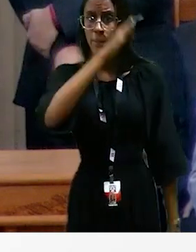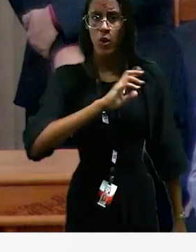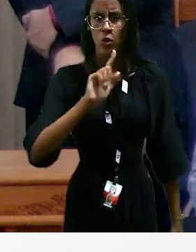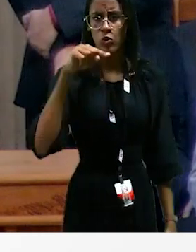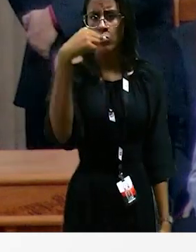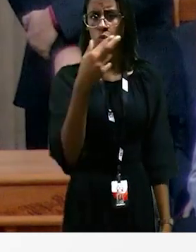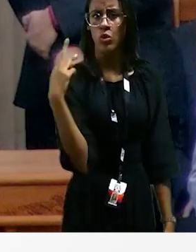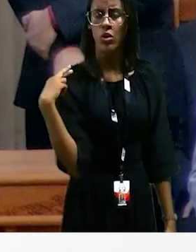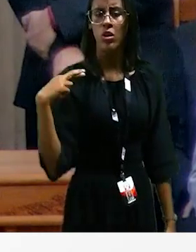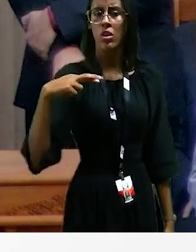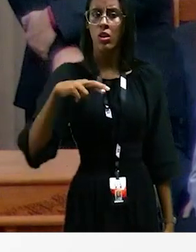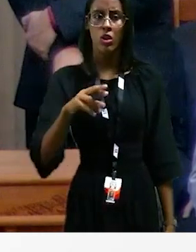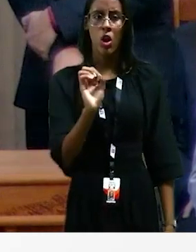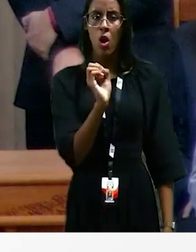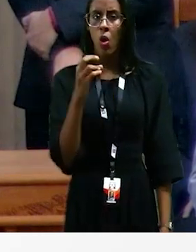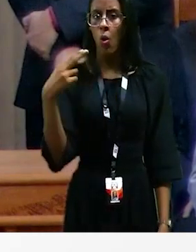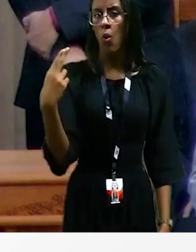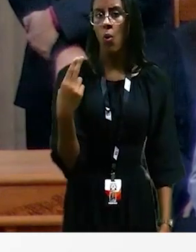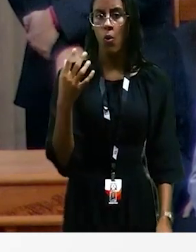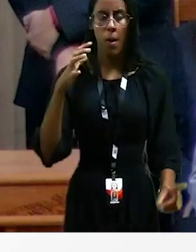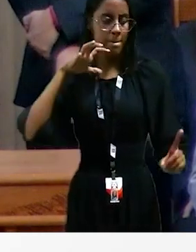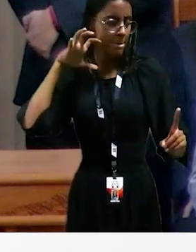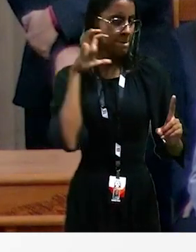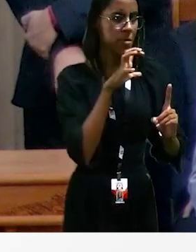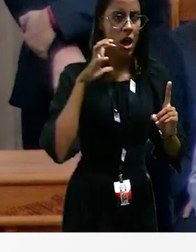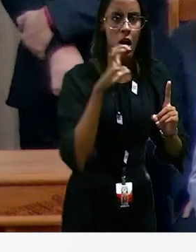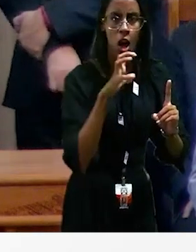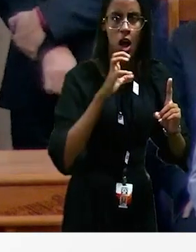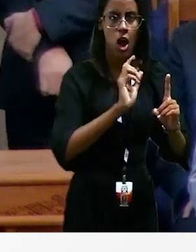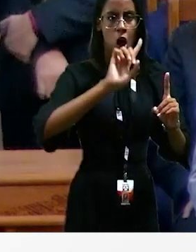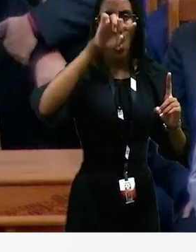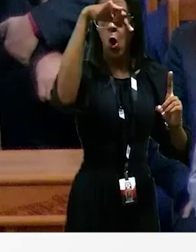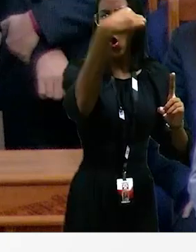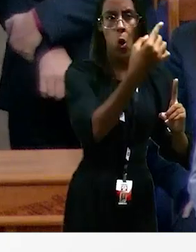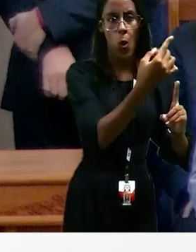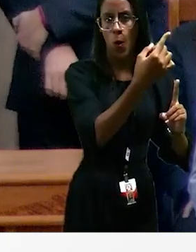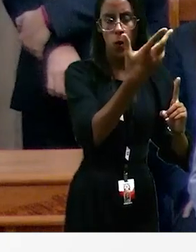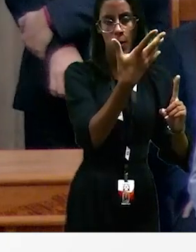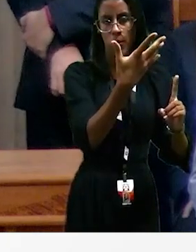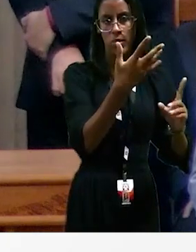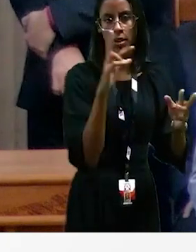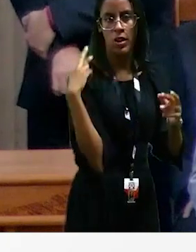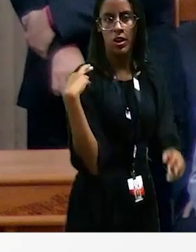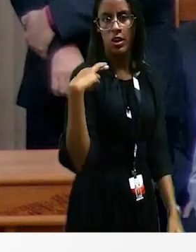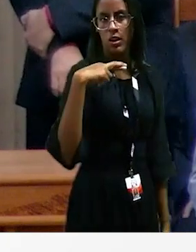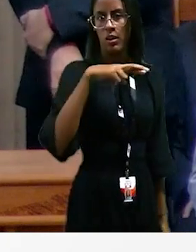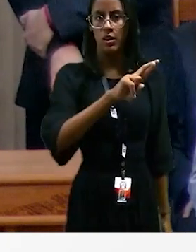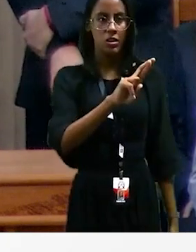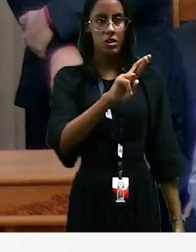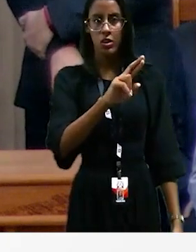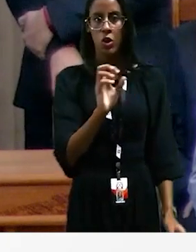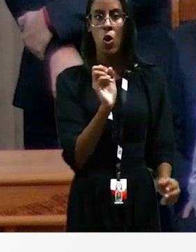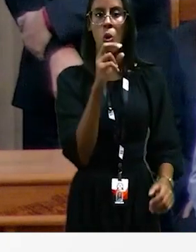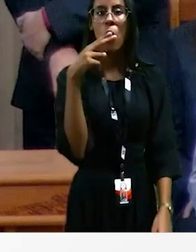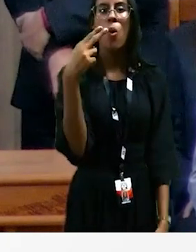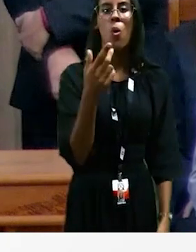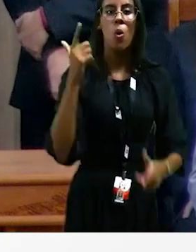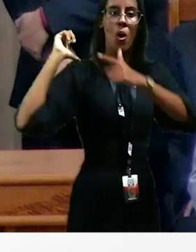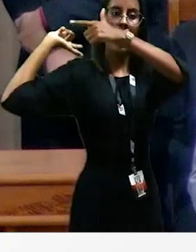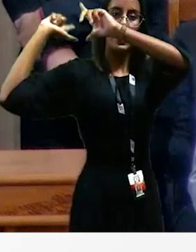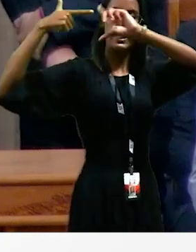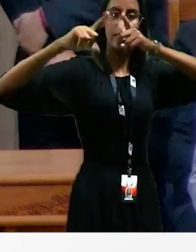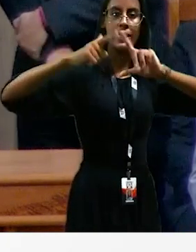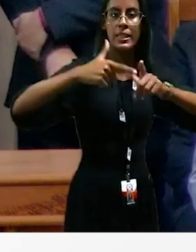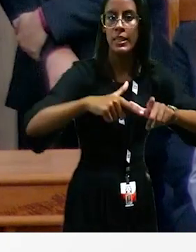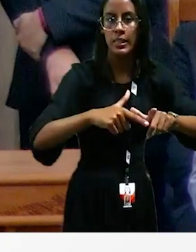causando atos de violência contra igrejas contra crenças contra as tradições afros